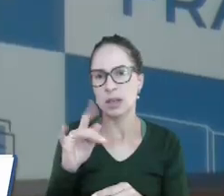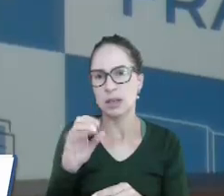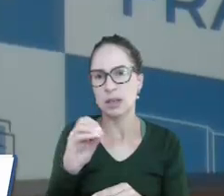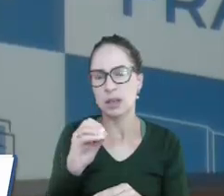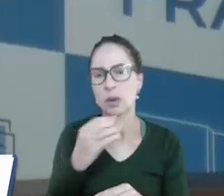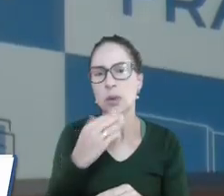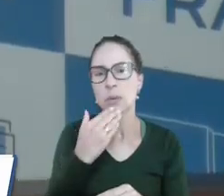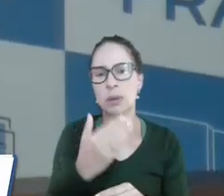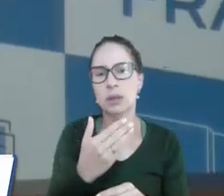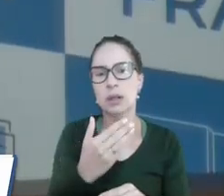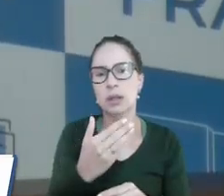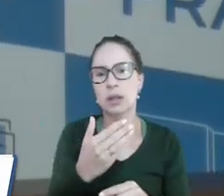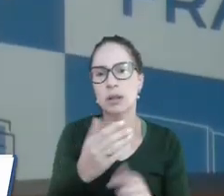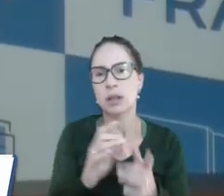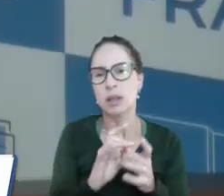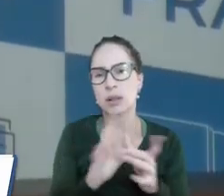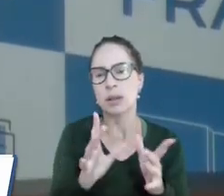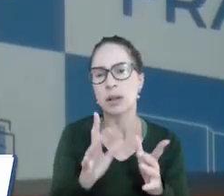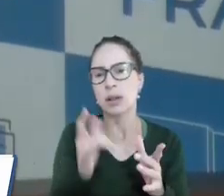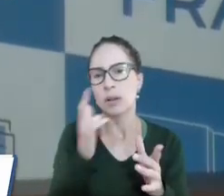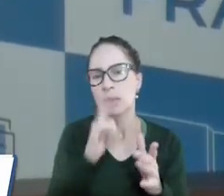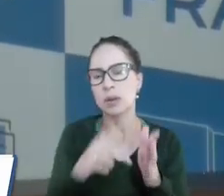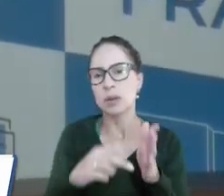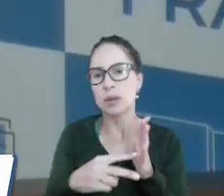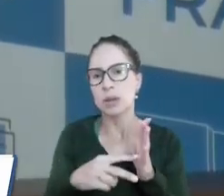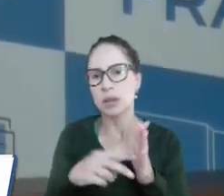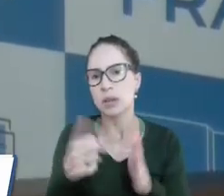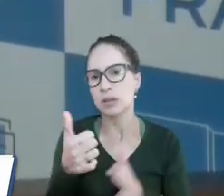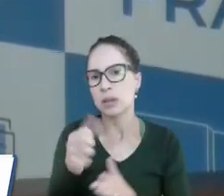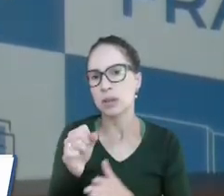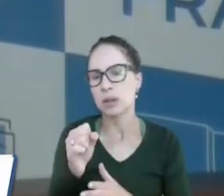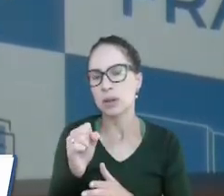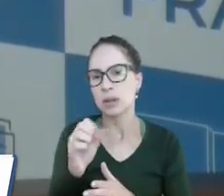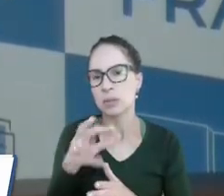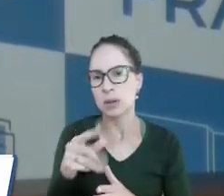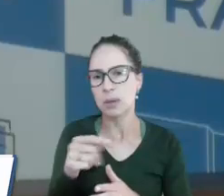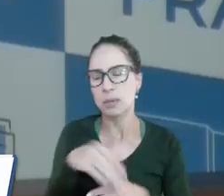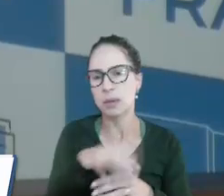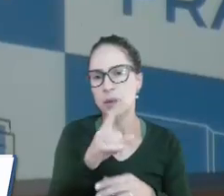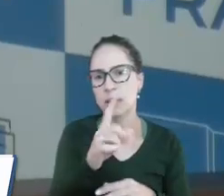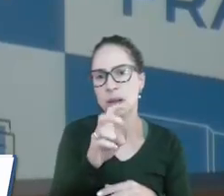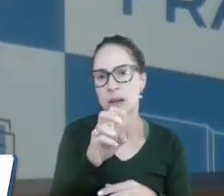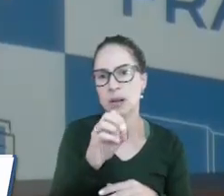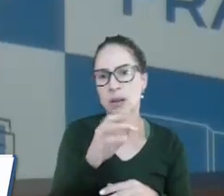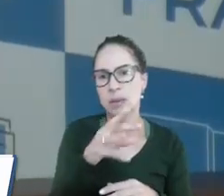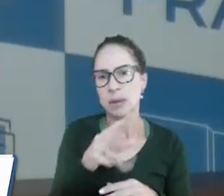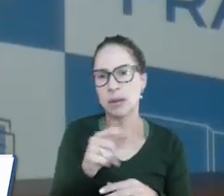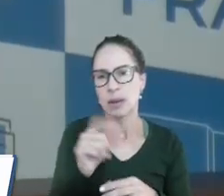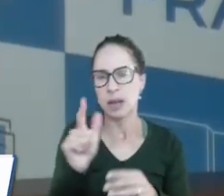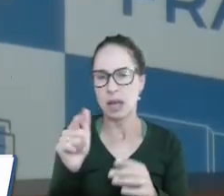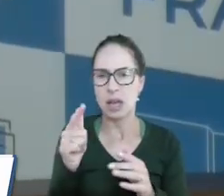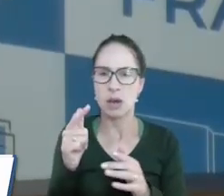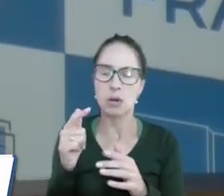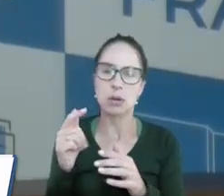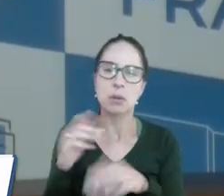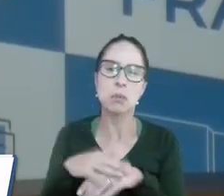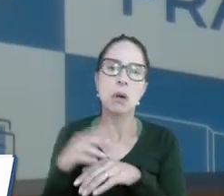que afrouxasse, que onde passou o sindicato dele de 18 milhões para mais de 150 milhões. Mas é o que disse o vereador